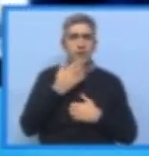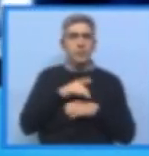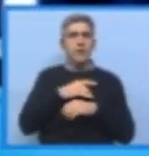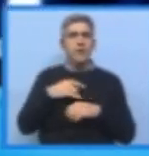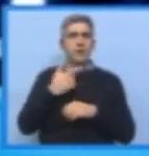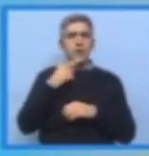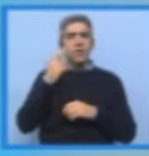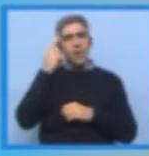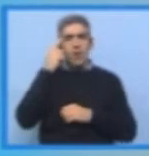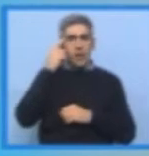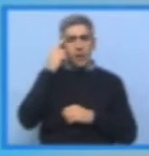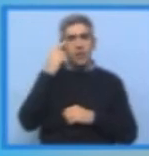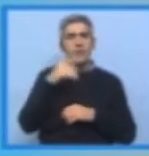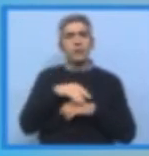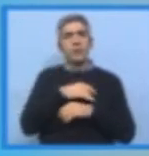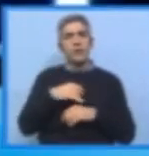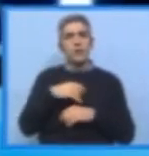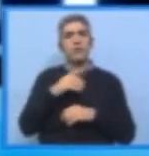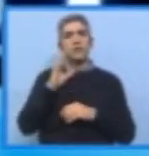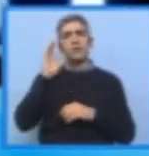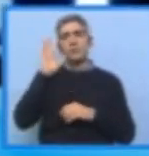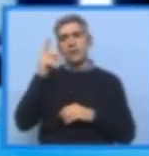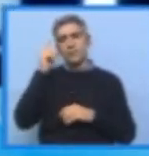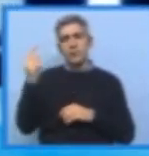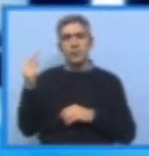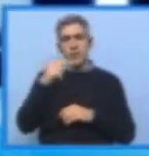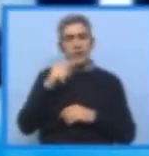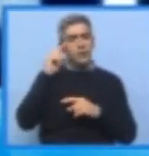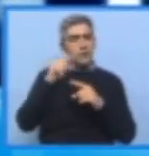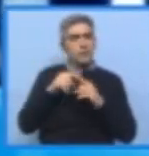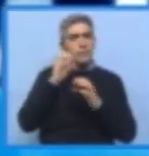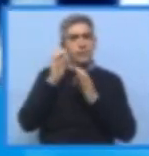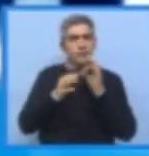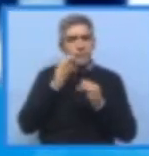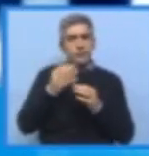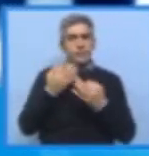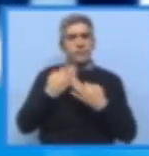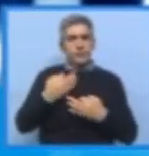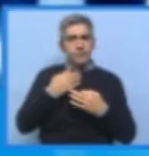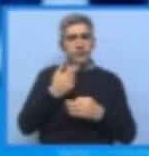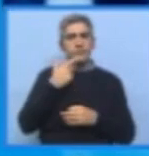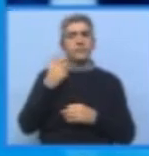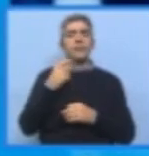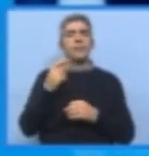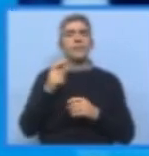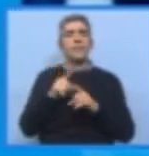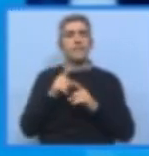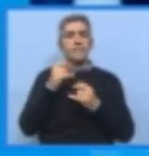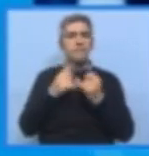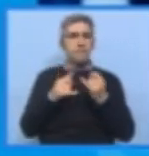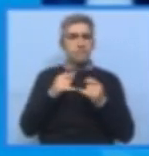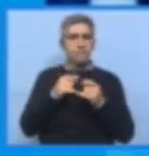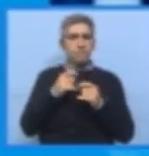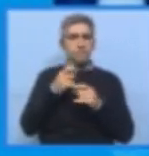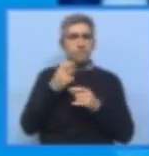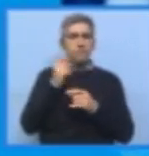disso. As pessoas, quando vão ao médico, têm que saber ao que vão. Para ser tratado, cuidado, não pode ser para correr o risco de ser